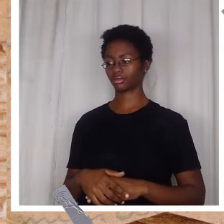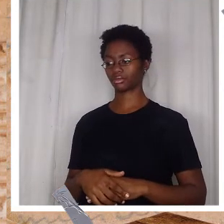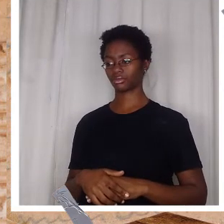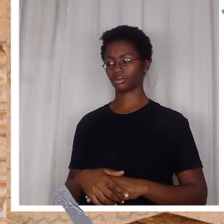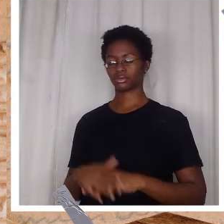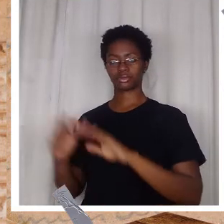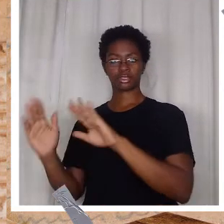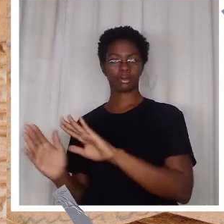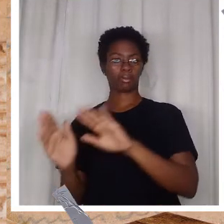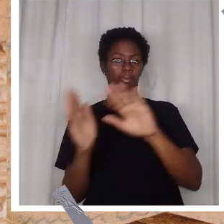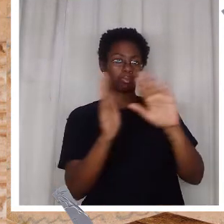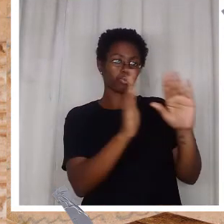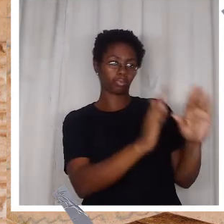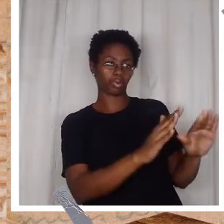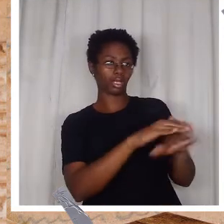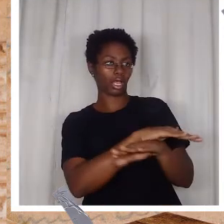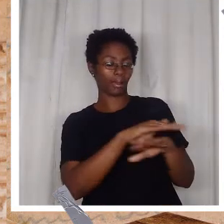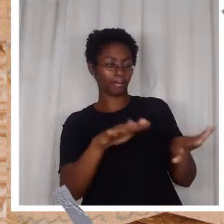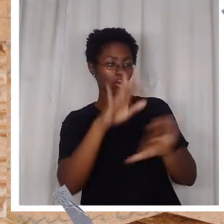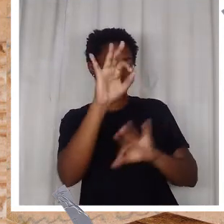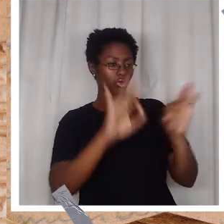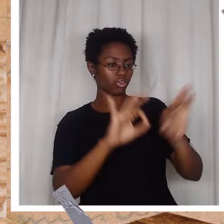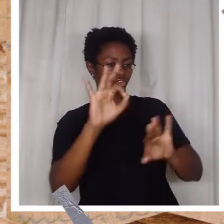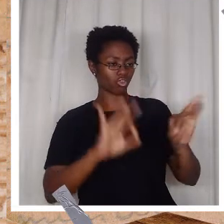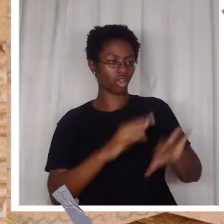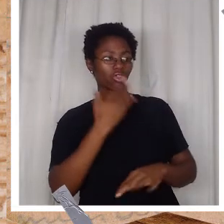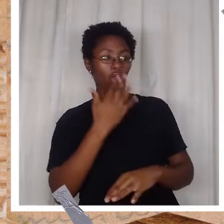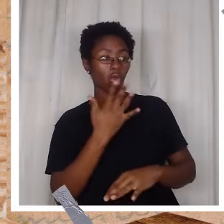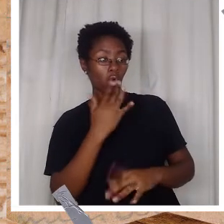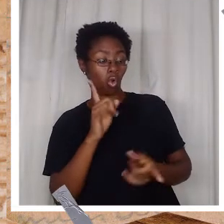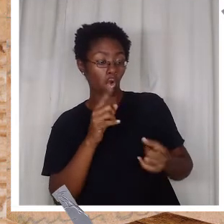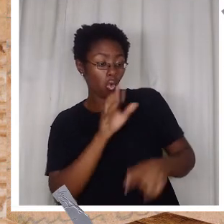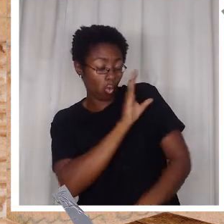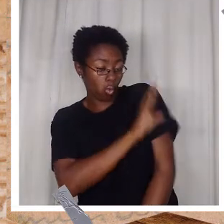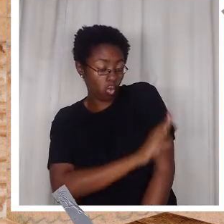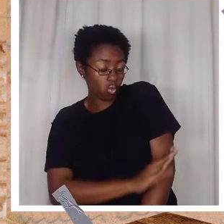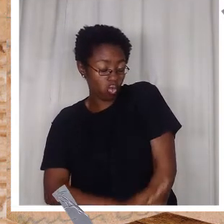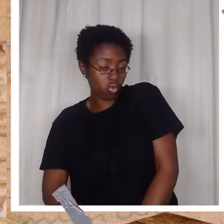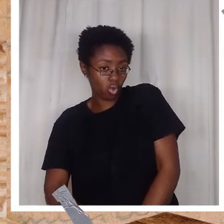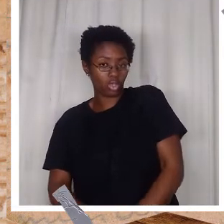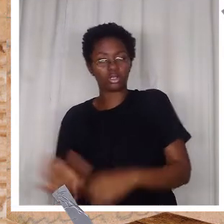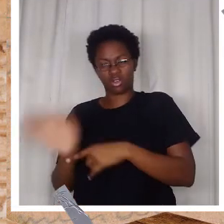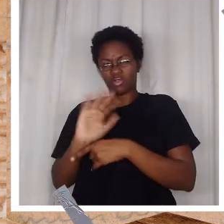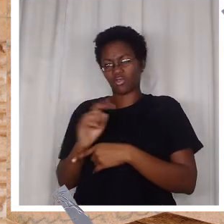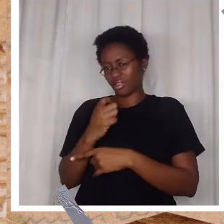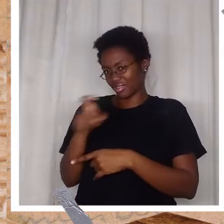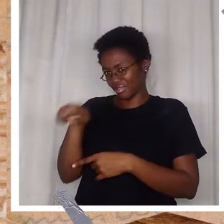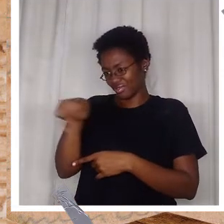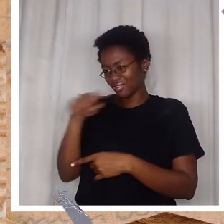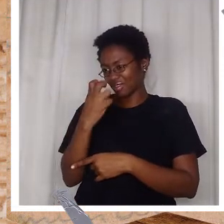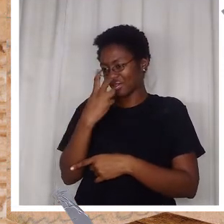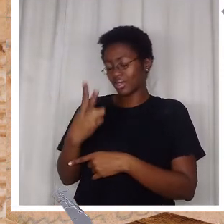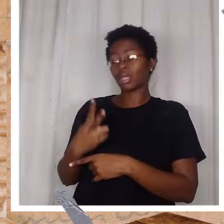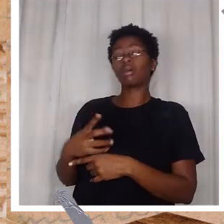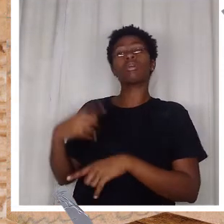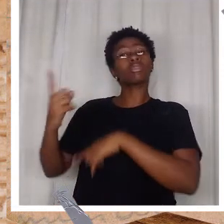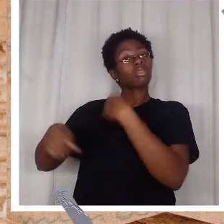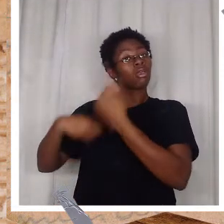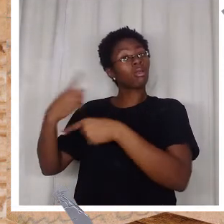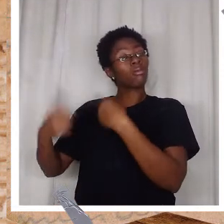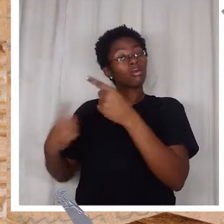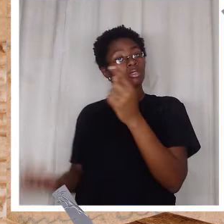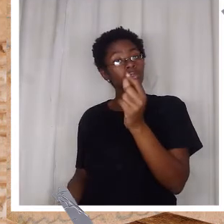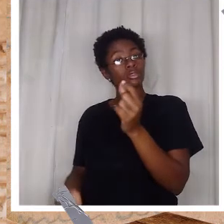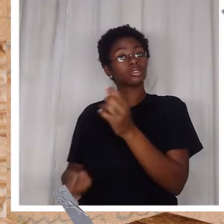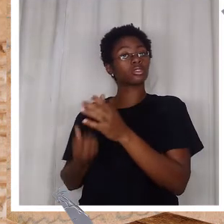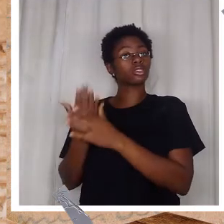Passa esse projeto A Cor da Cultura, que é esse filme que vocês viram. Mais tarde eu tive a oportunidade de criar